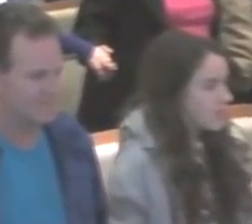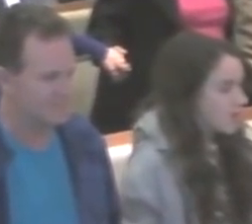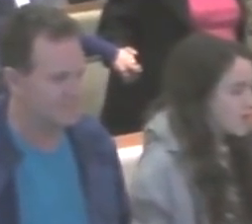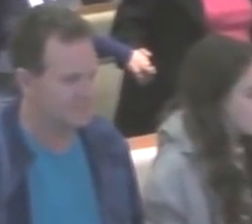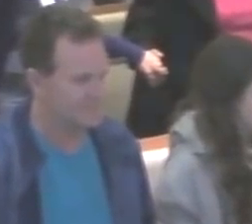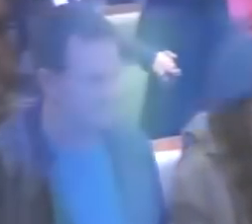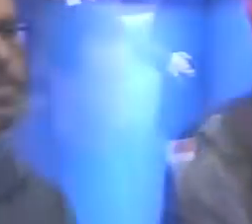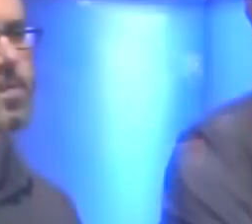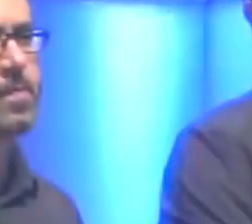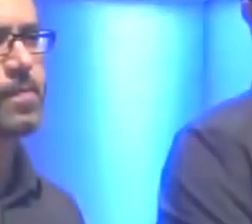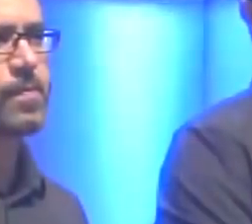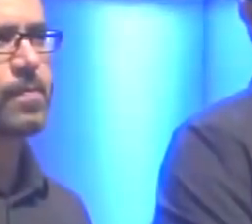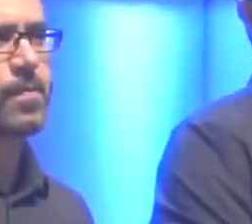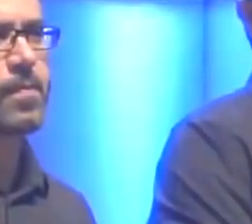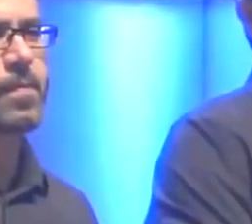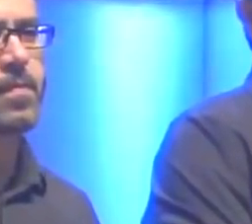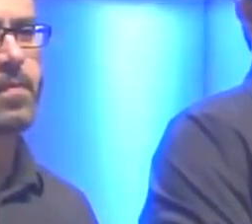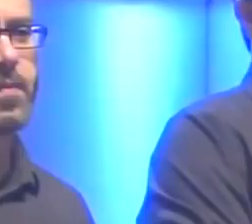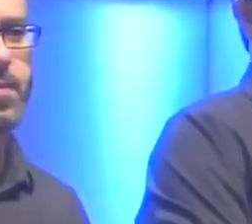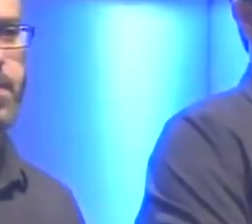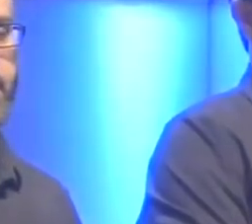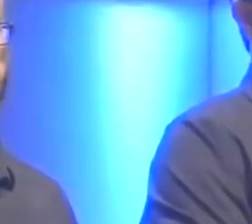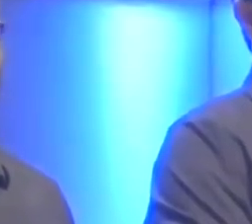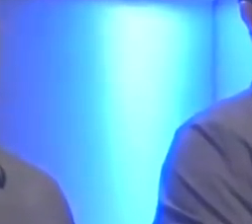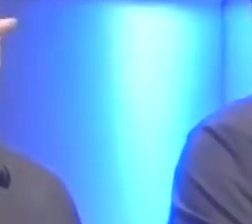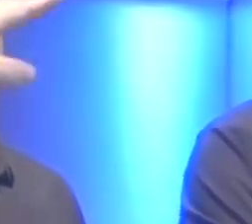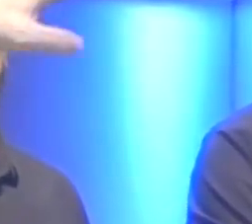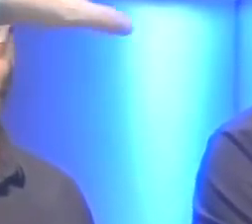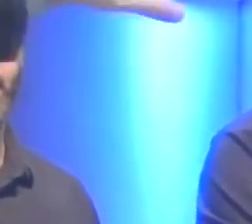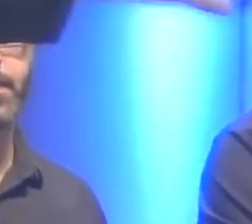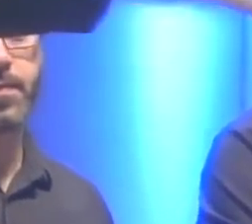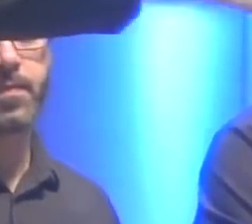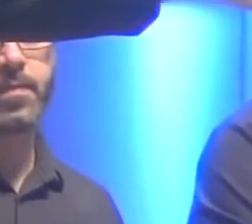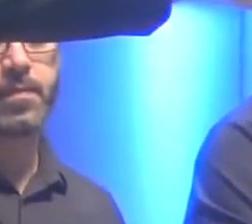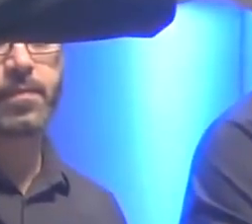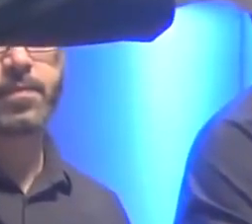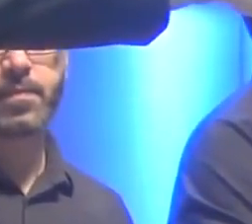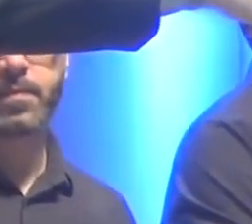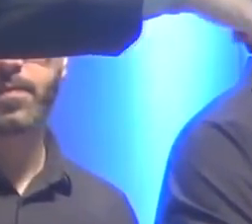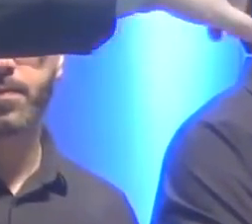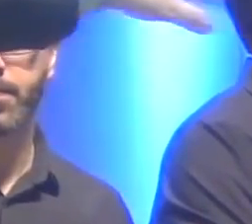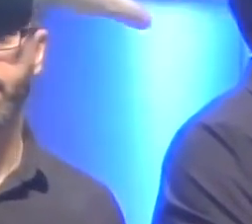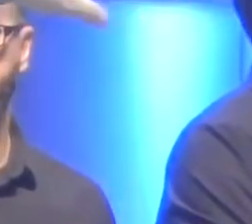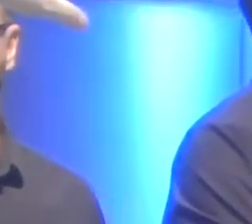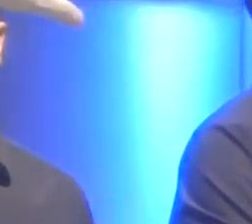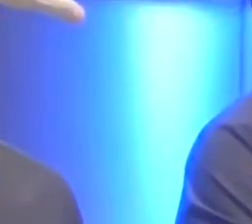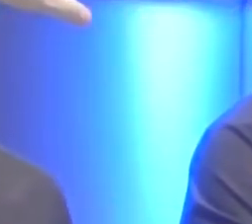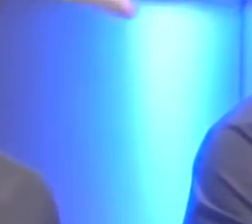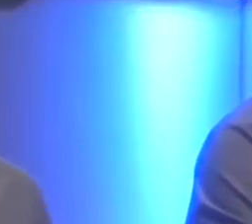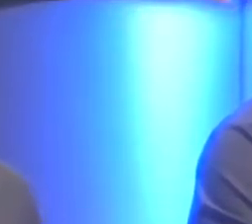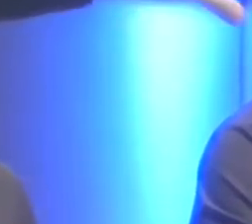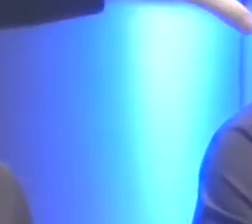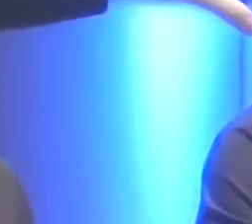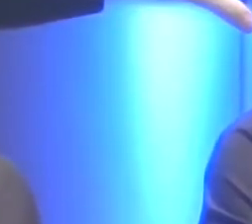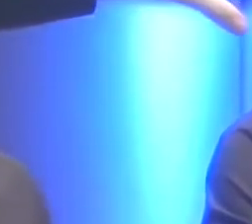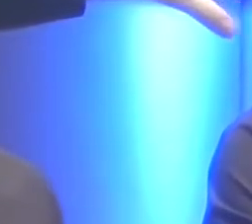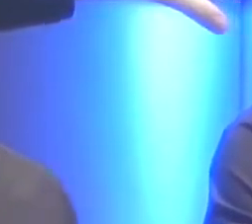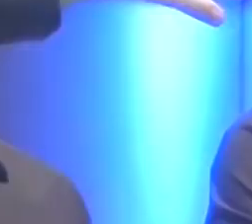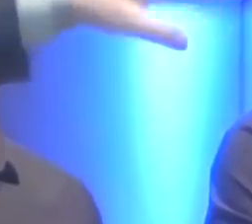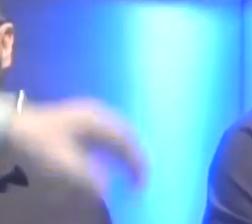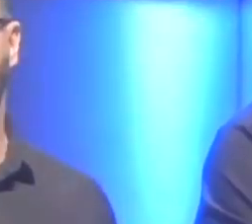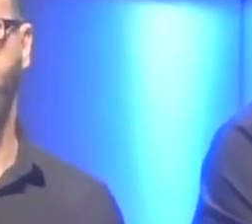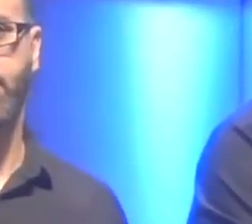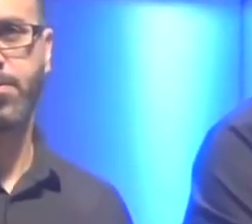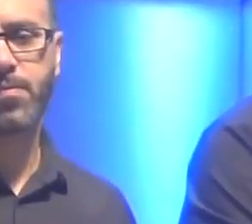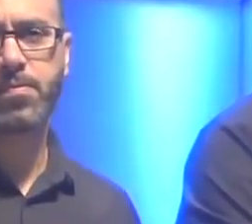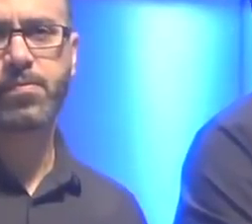ajuda. No final dessa mensagem, desse culto, vai ter alguns líderes ali naquela porta. Pastor, você chega lá na porta,